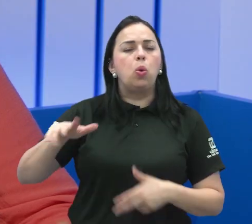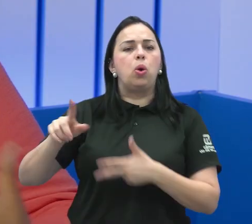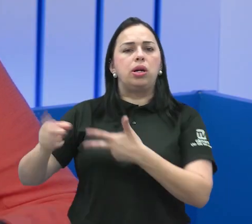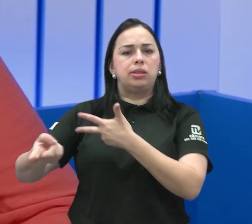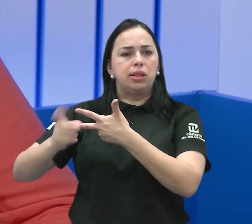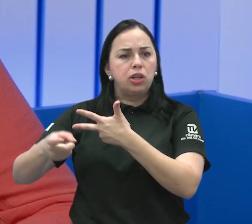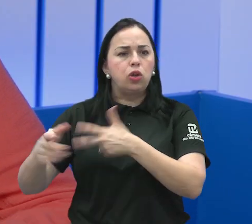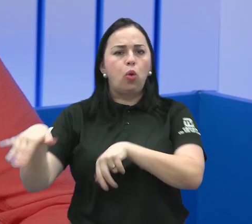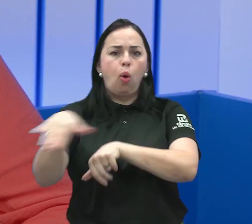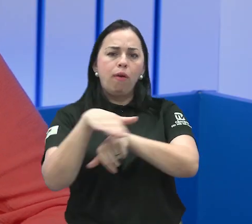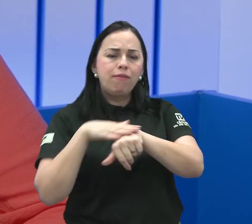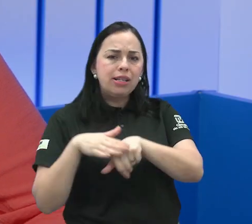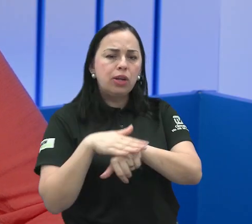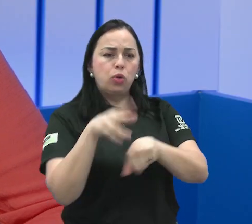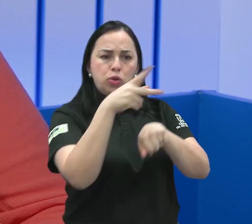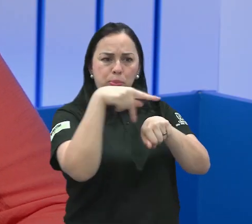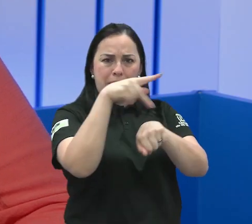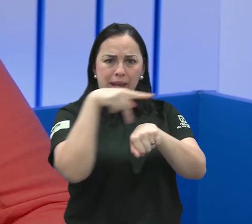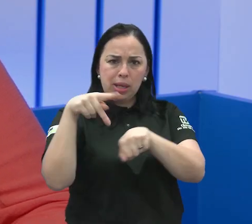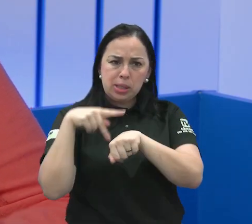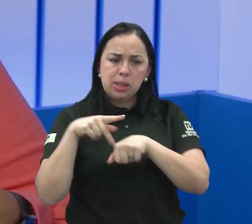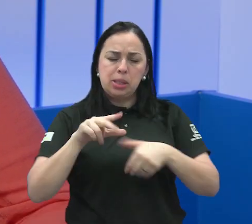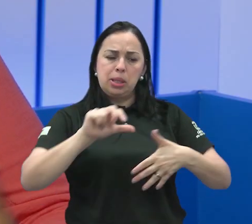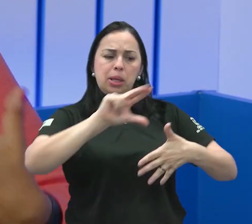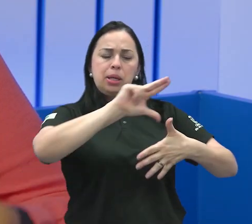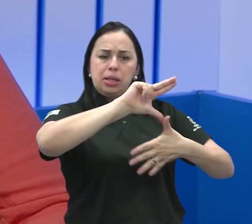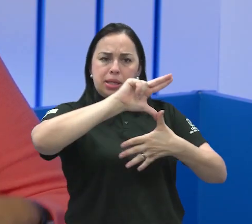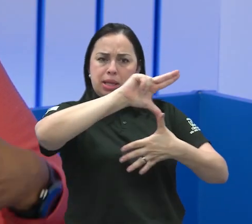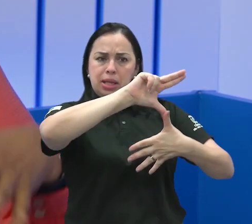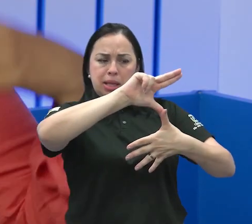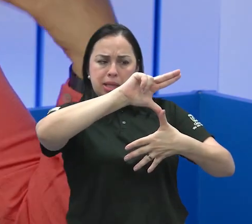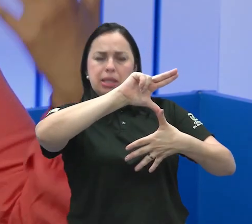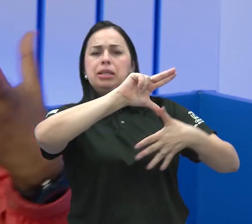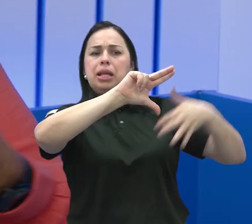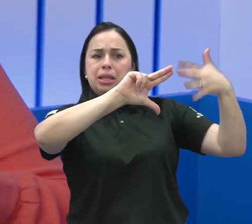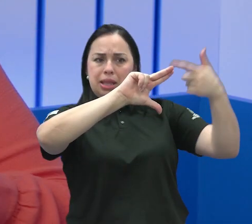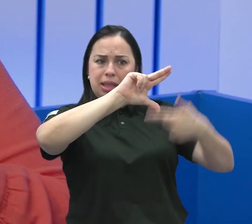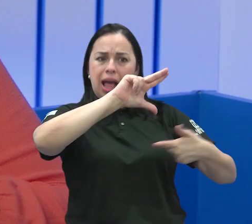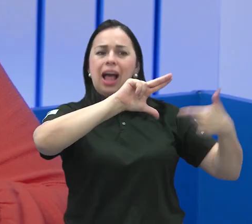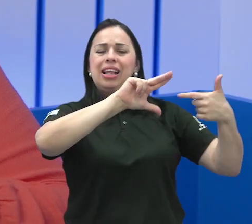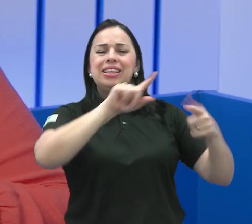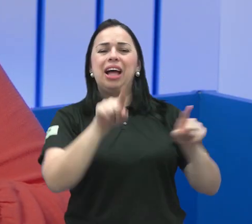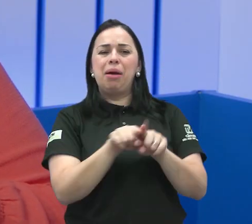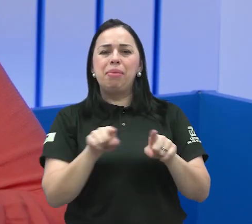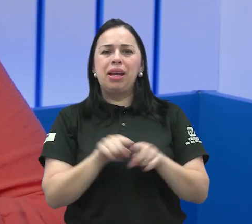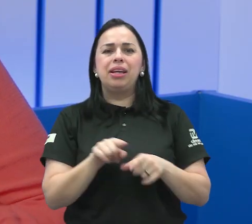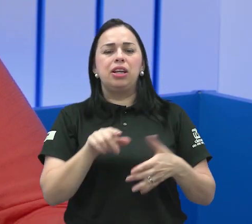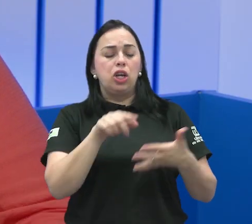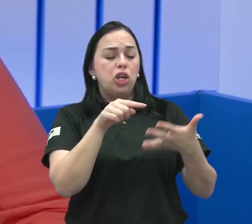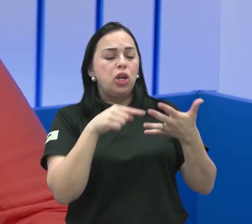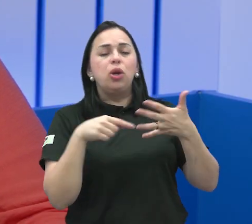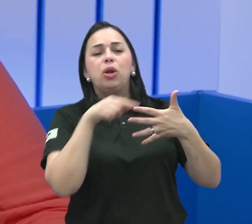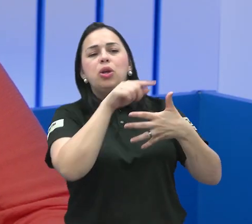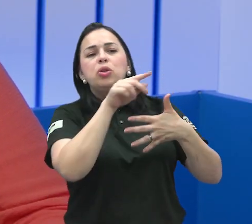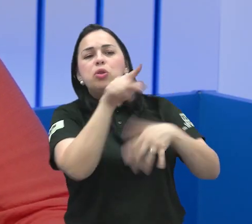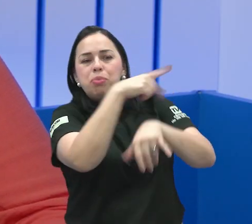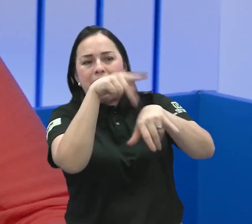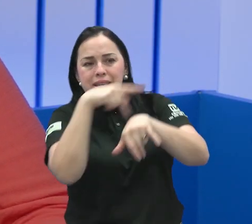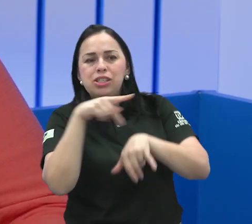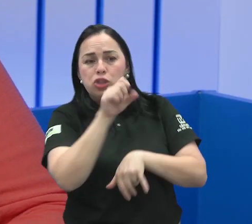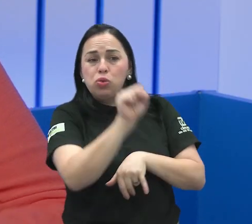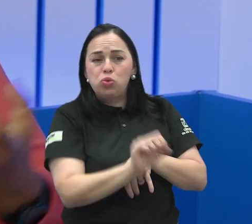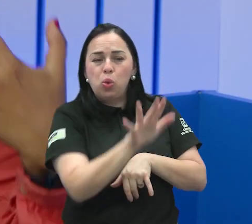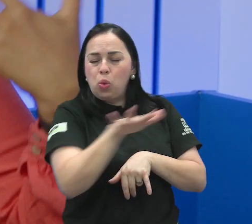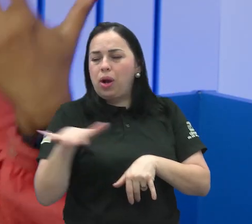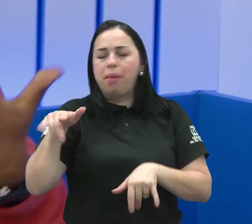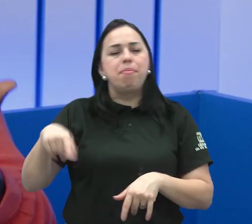que esteja em diálogo, um pouco mais aproximado com as nossas lideranças também daqui do Sul, né?